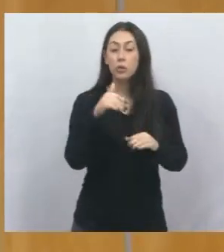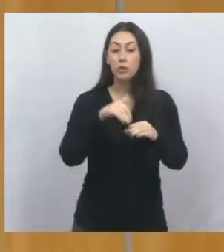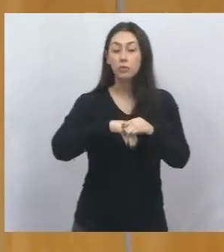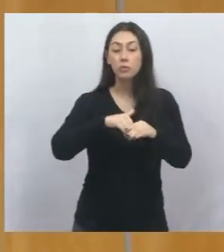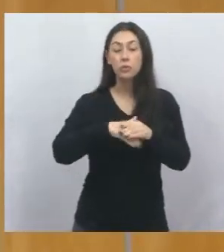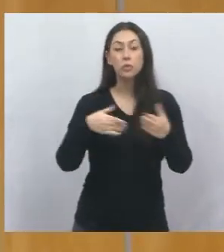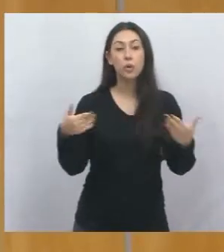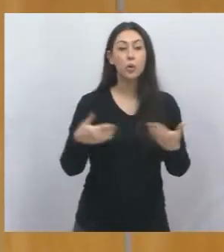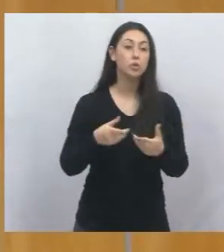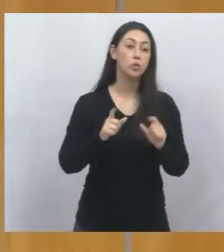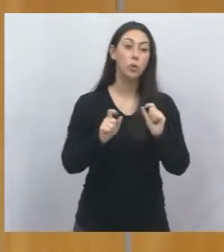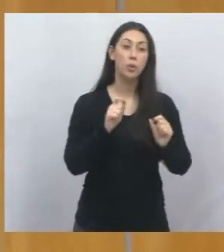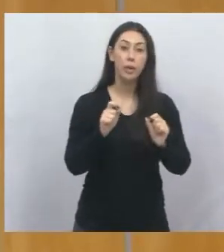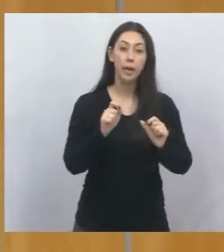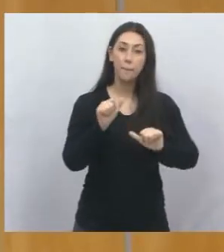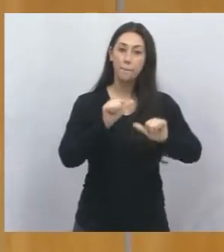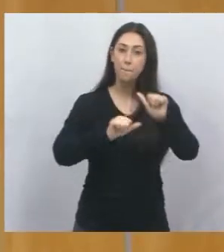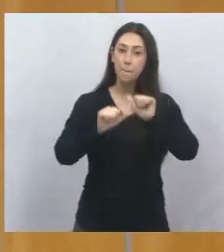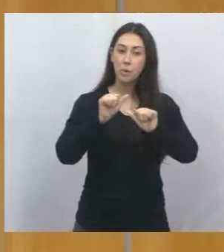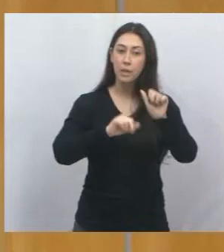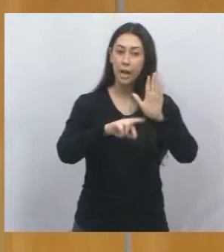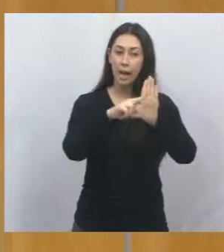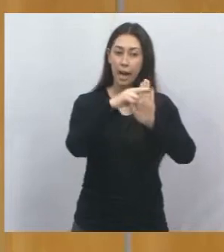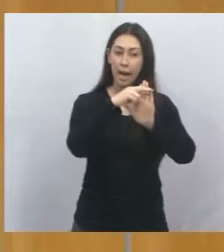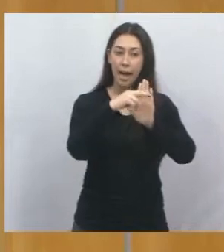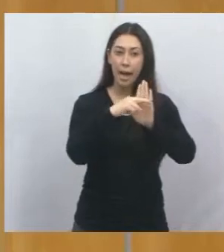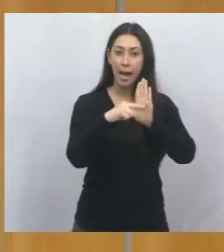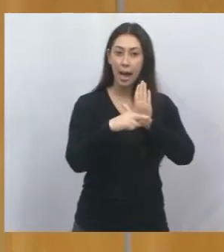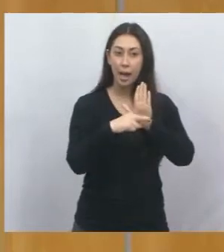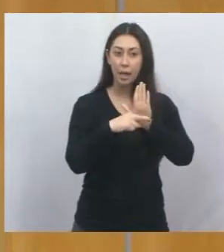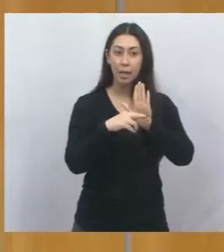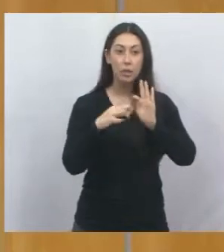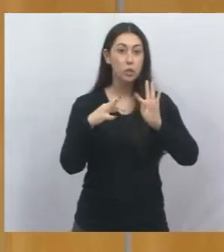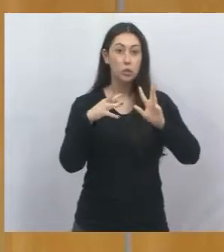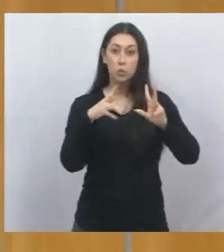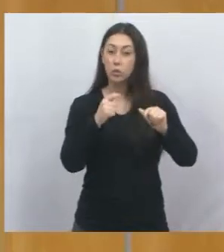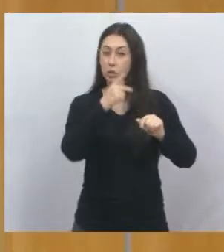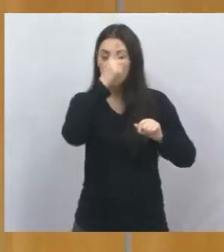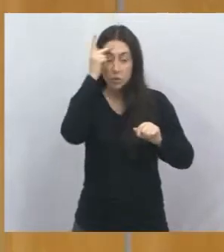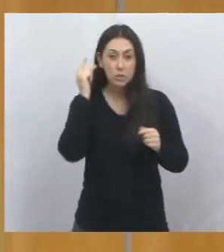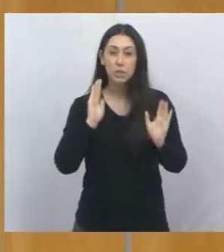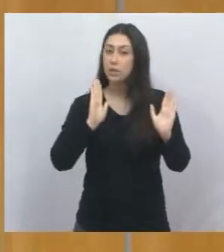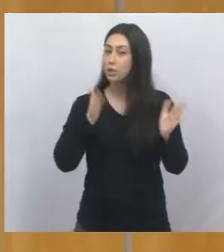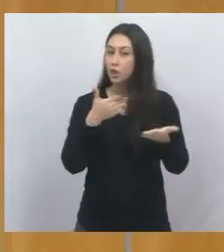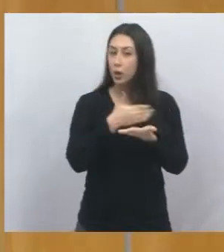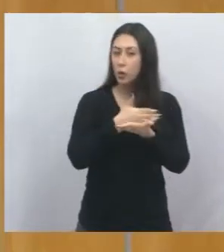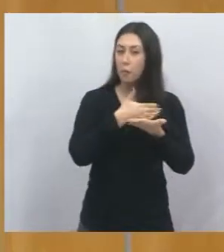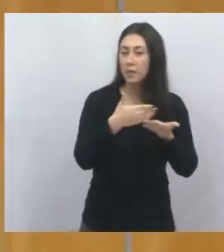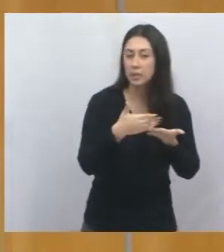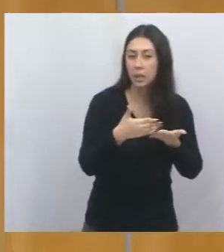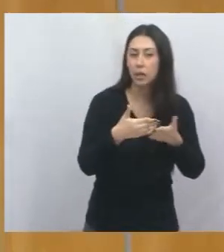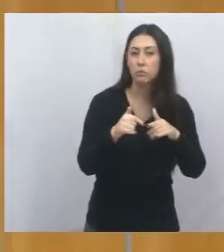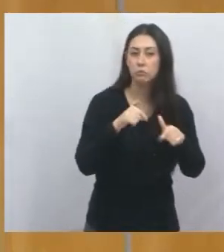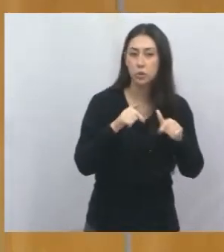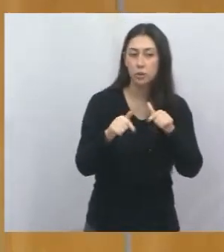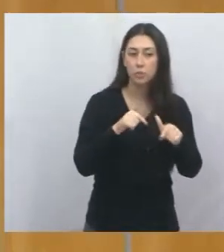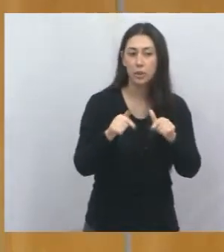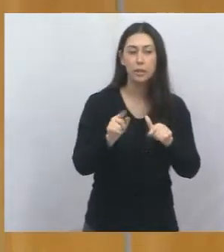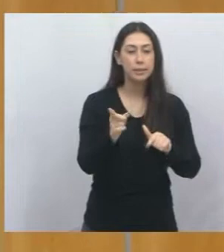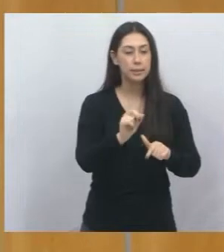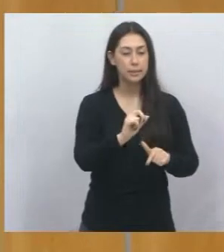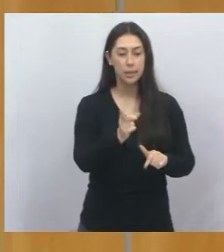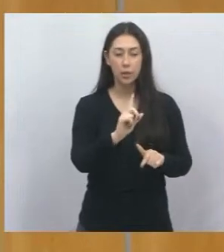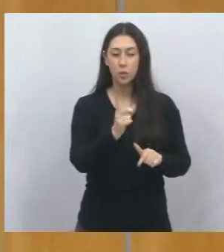aqui não é mudar a regra do jogo para aqueles que já estão no jogo. Ou seja, não